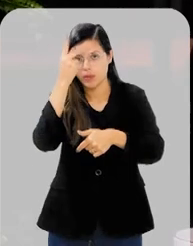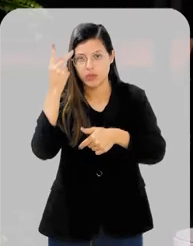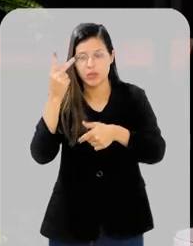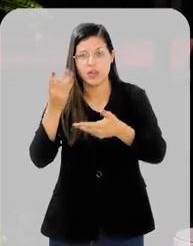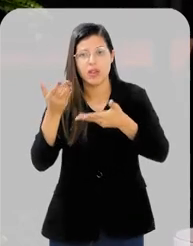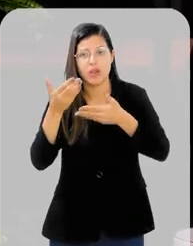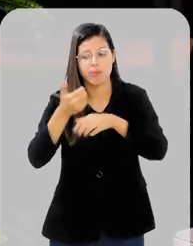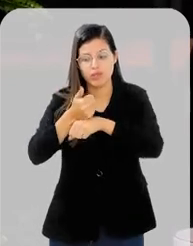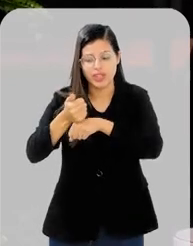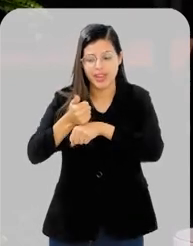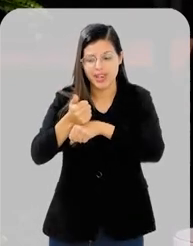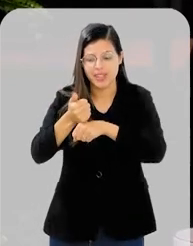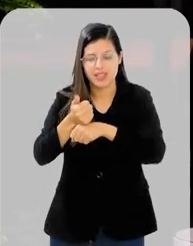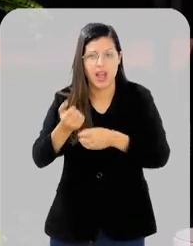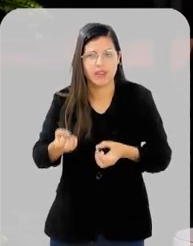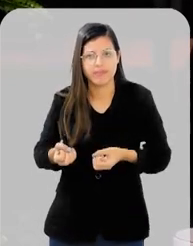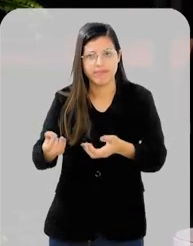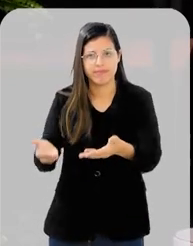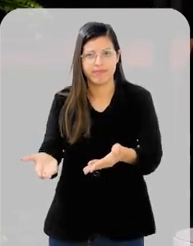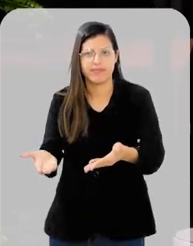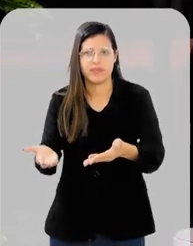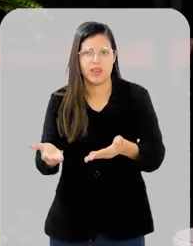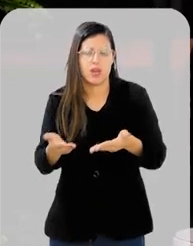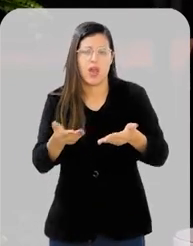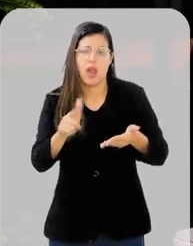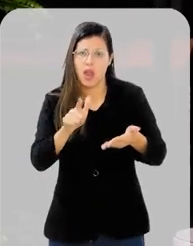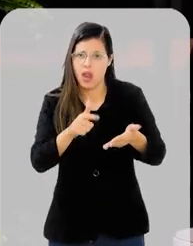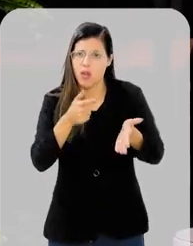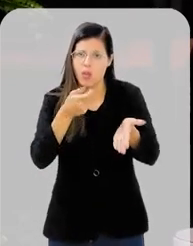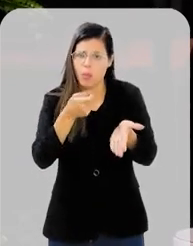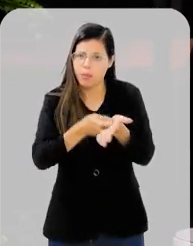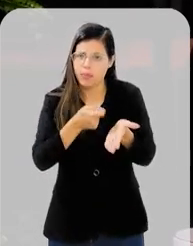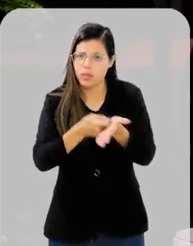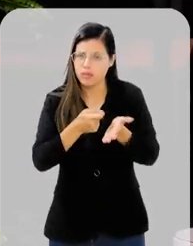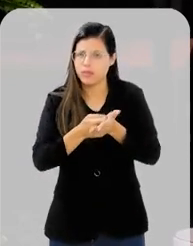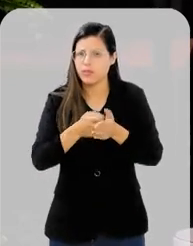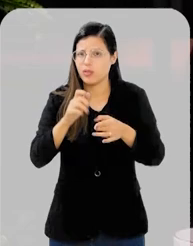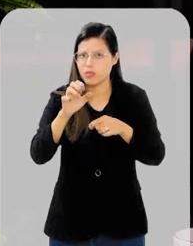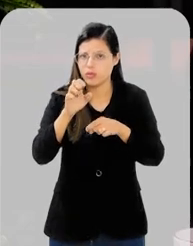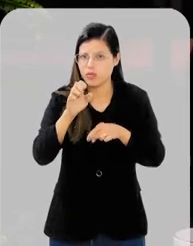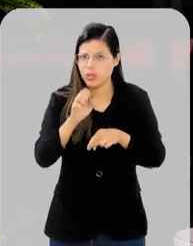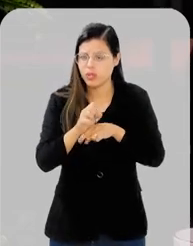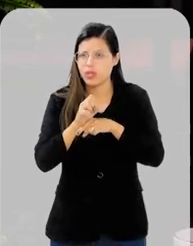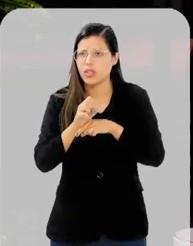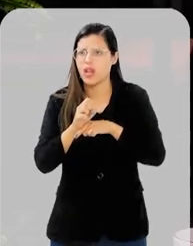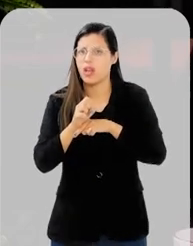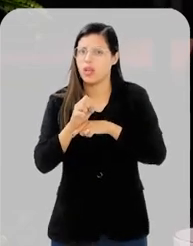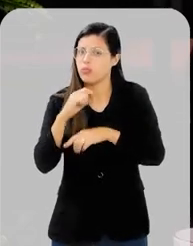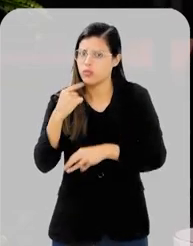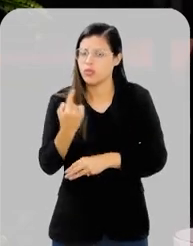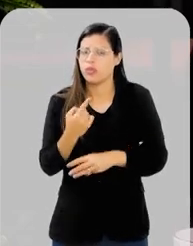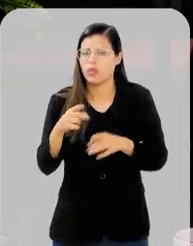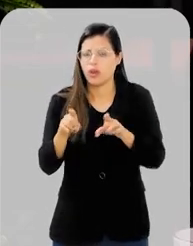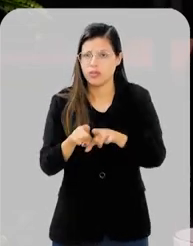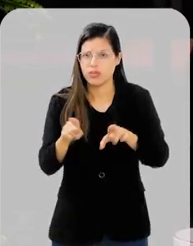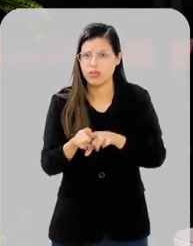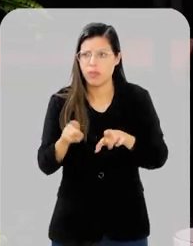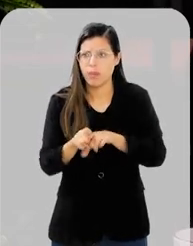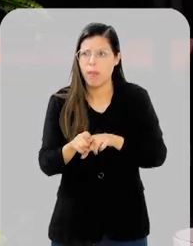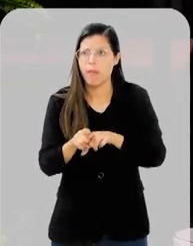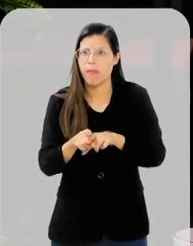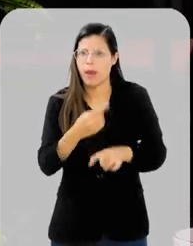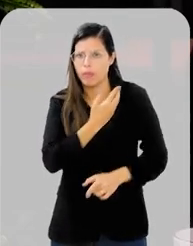ter a dignidade devolvida e é uma obrigação do Estado fazer isso é uma obrigação do agente público garantir que de fato essas pessoas tenham